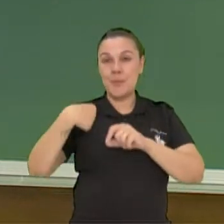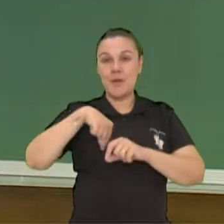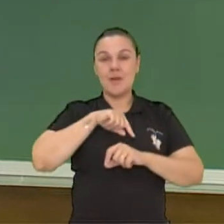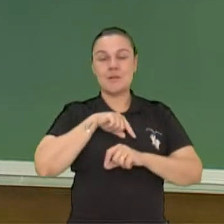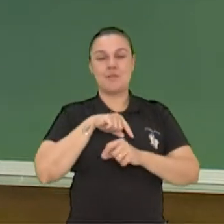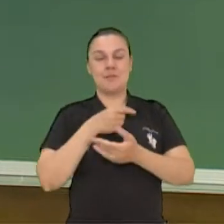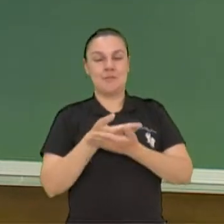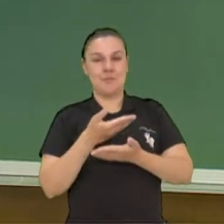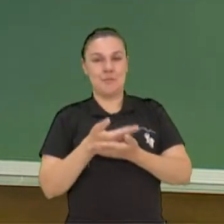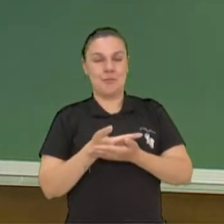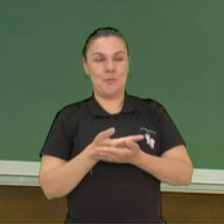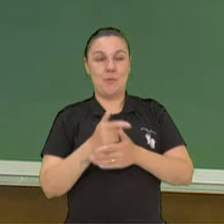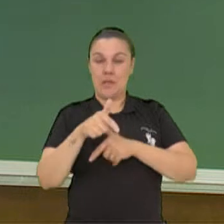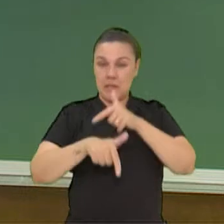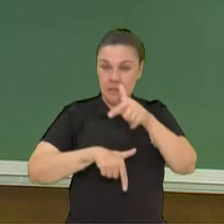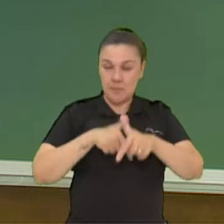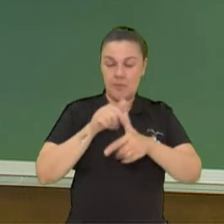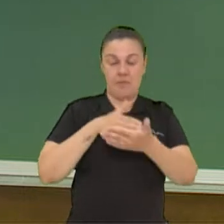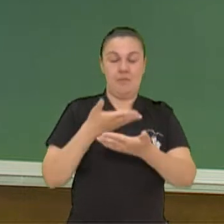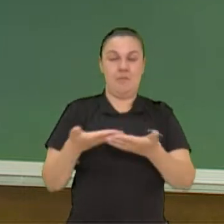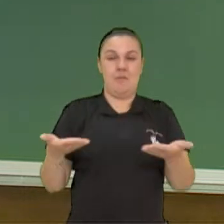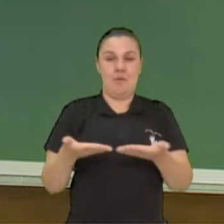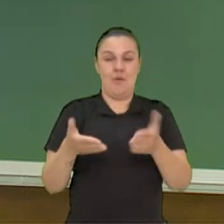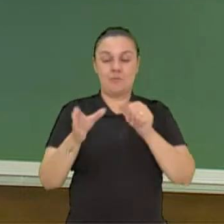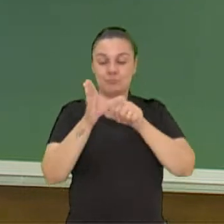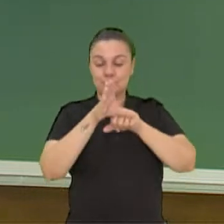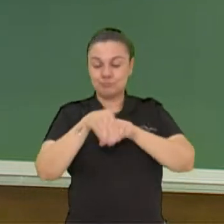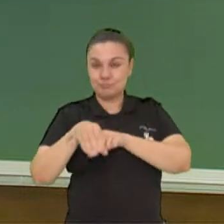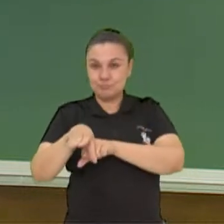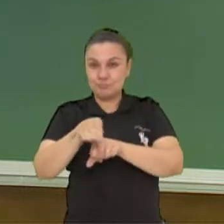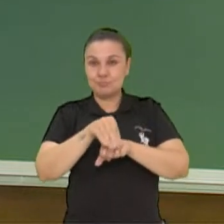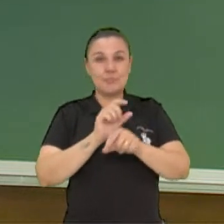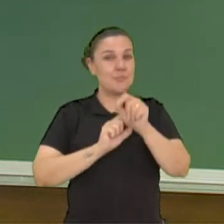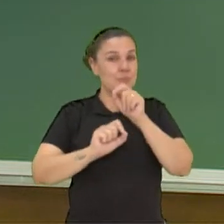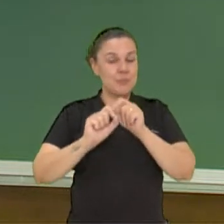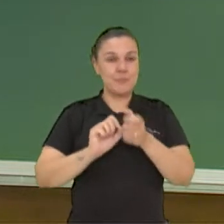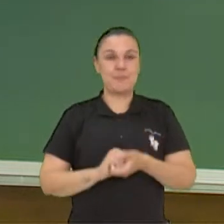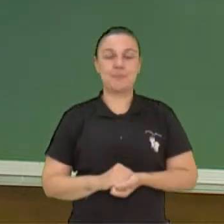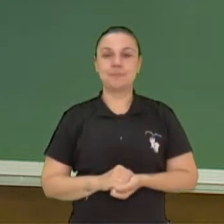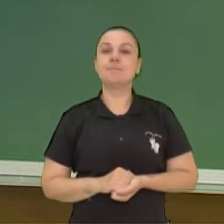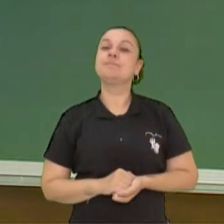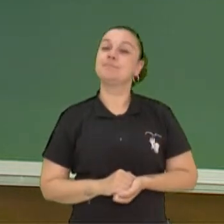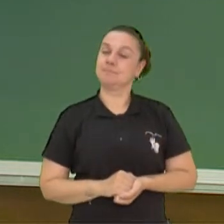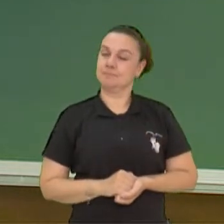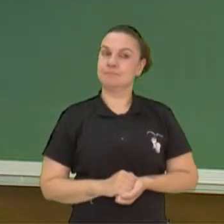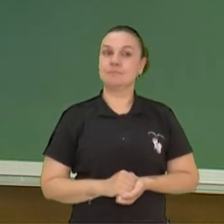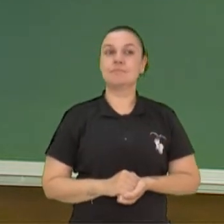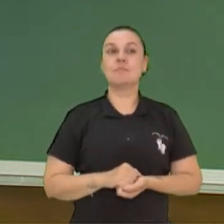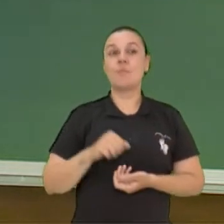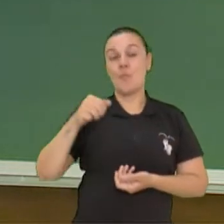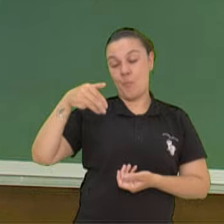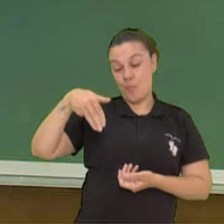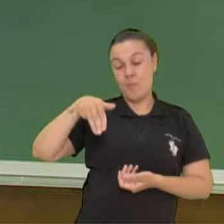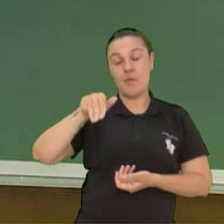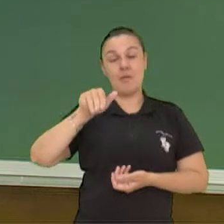do grupo. Aí você consegue, através do desvio padrão, estabelecer uma relação mais fácil de entender.